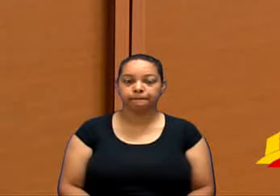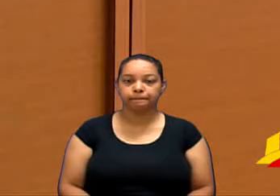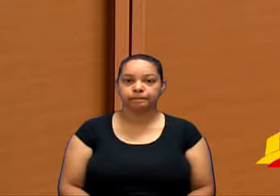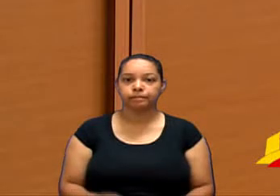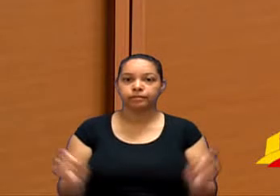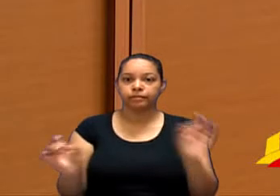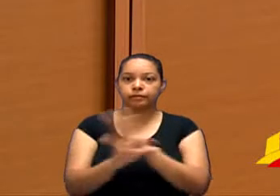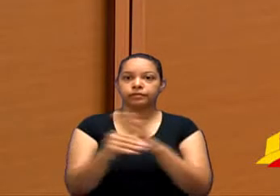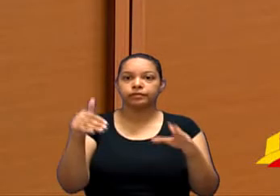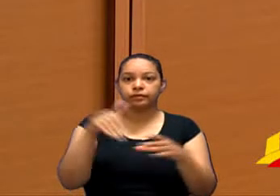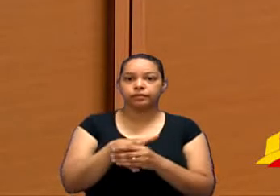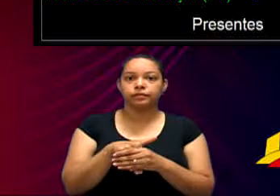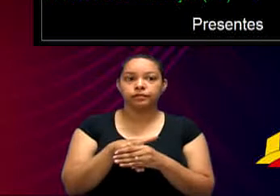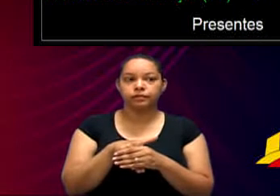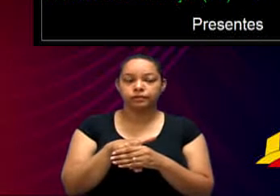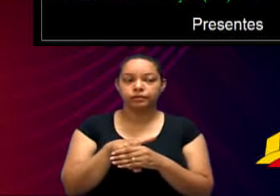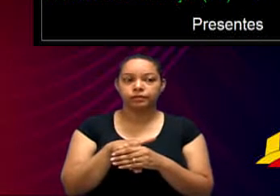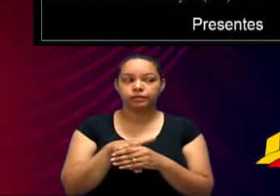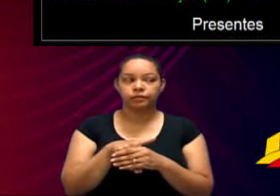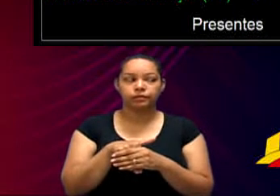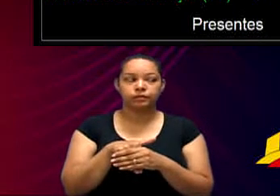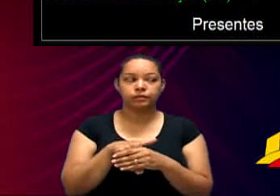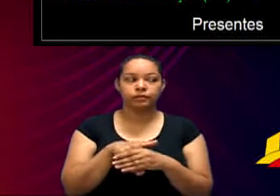encerrada a votação